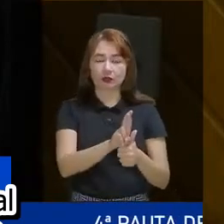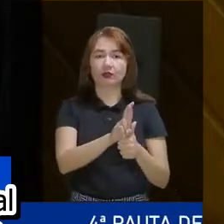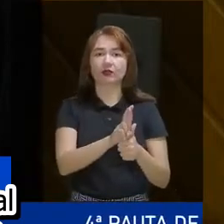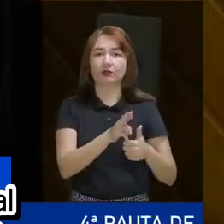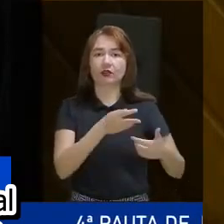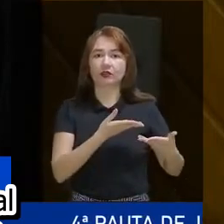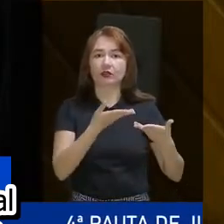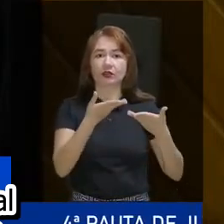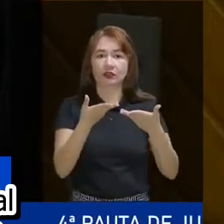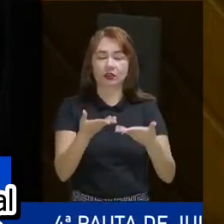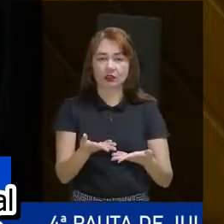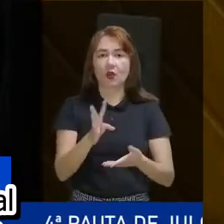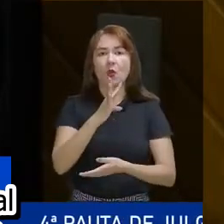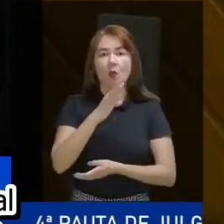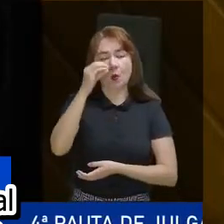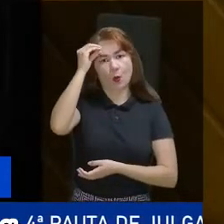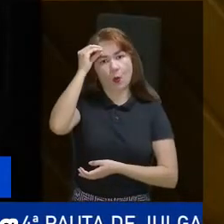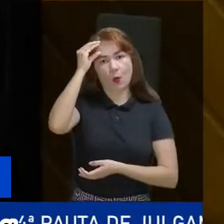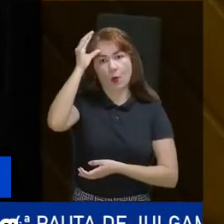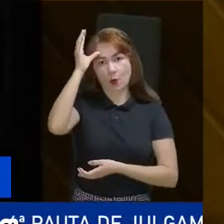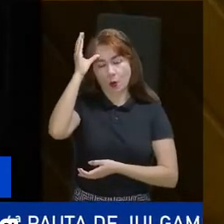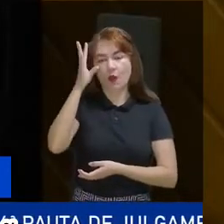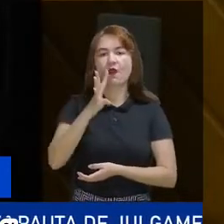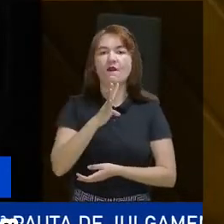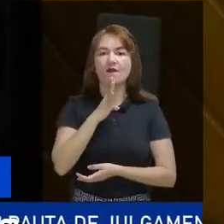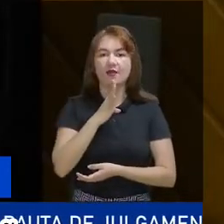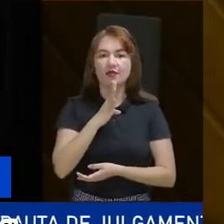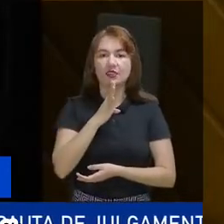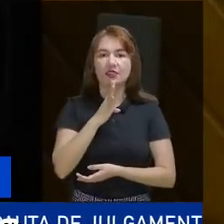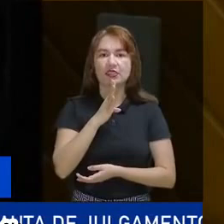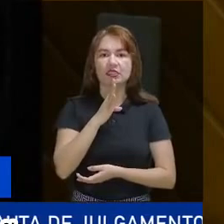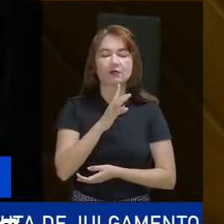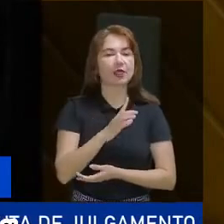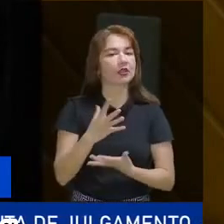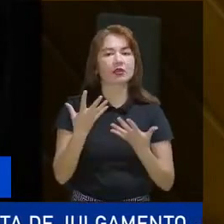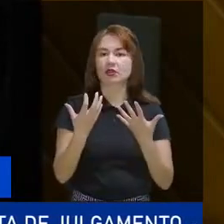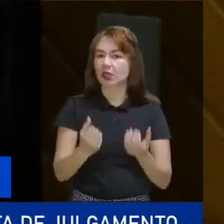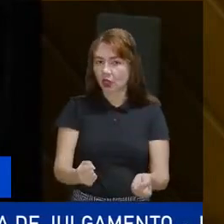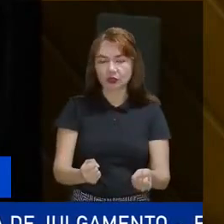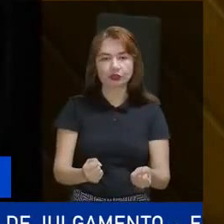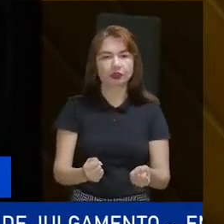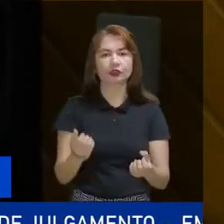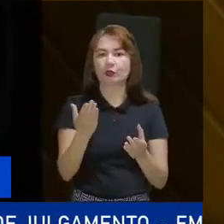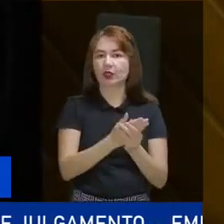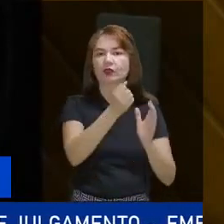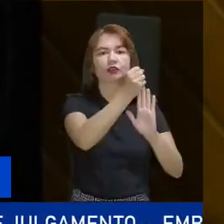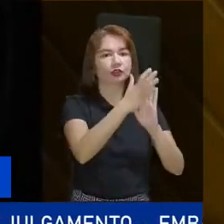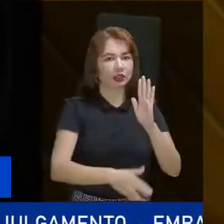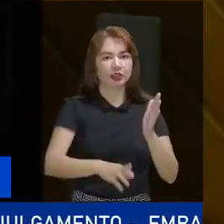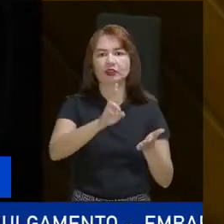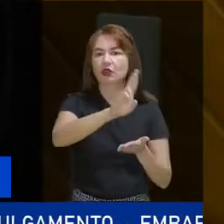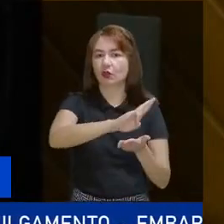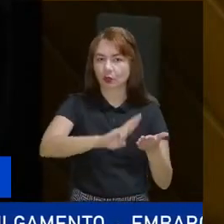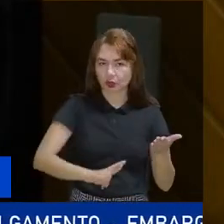Eleitoral opinou pelo conhecimento e, no mérito, pelo não provimento dos embargos de declaração. É relatório, senhor